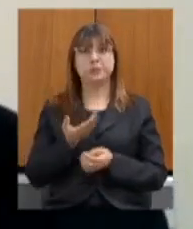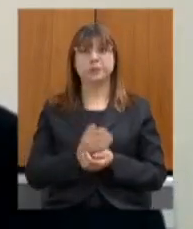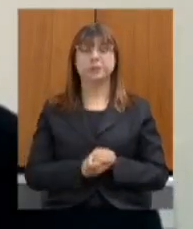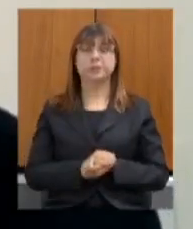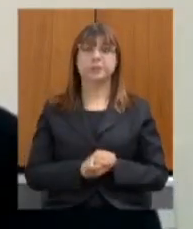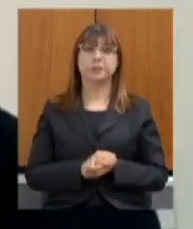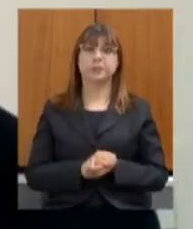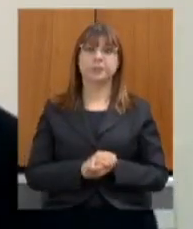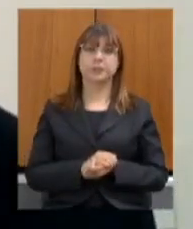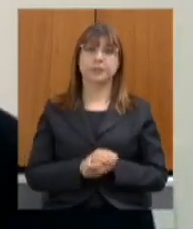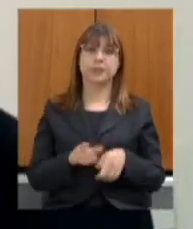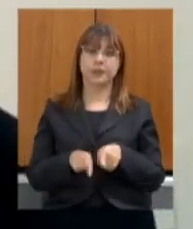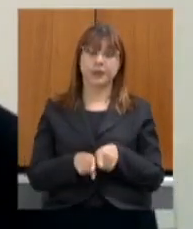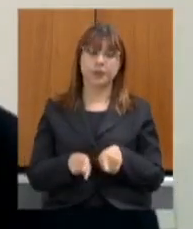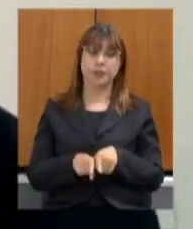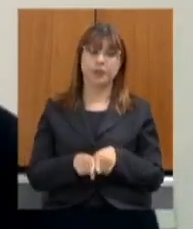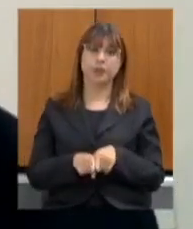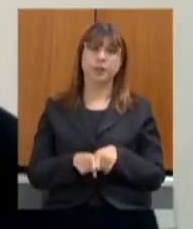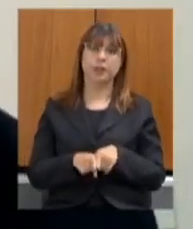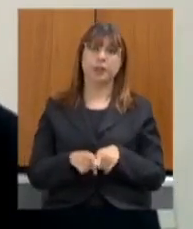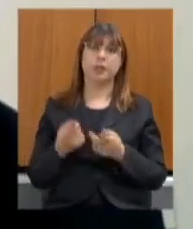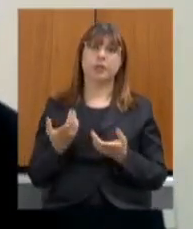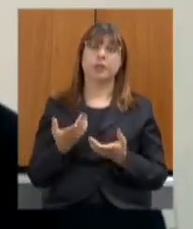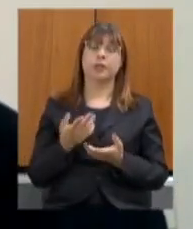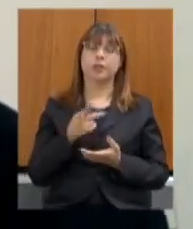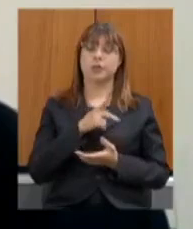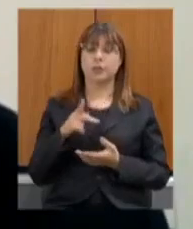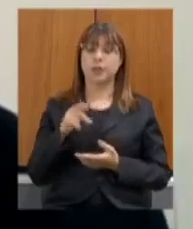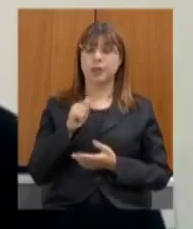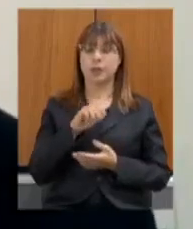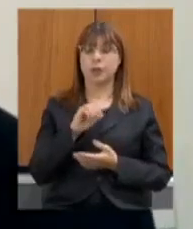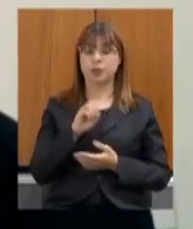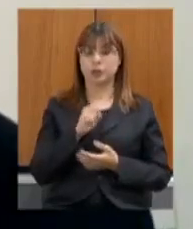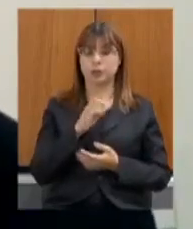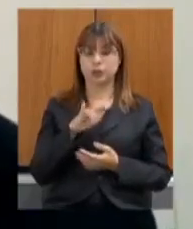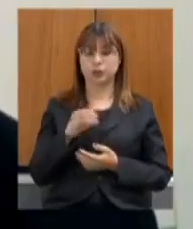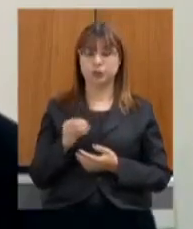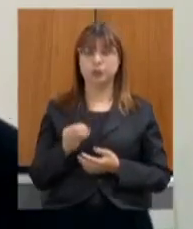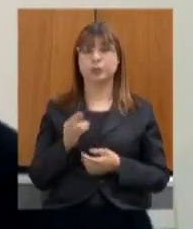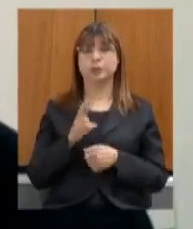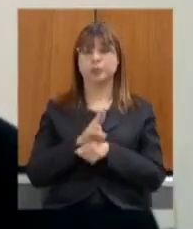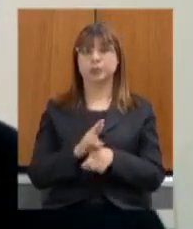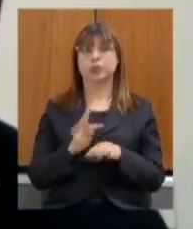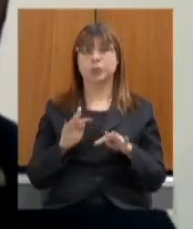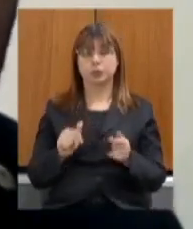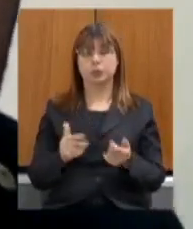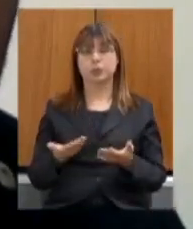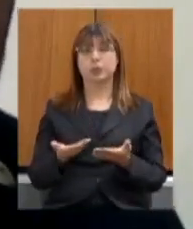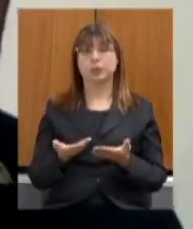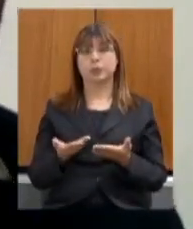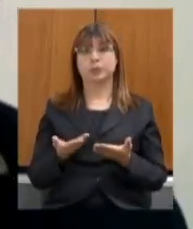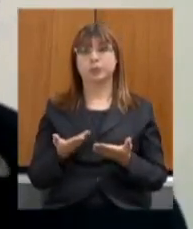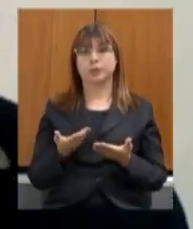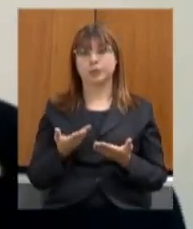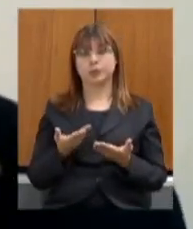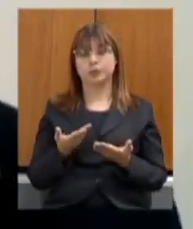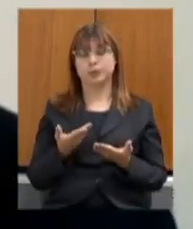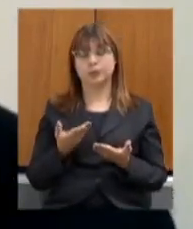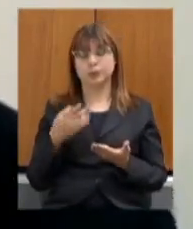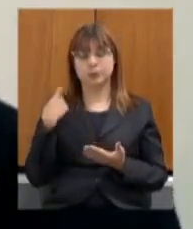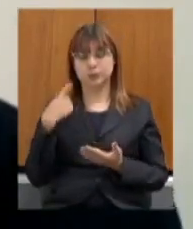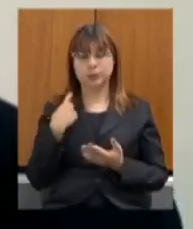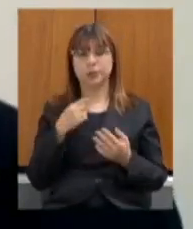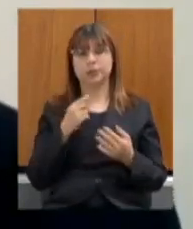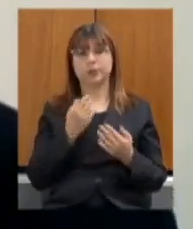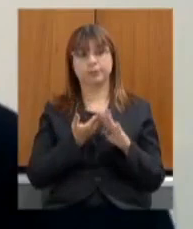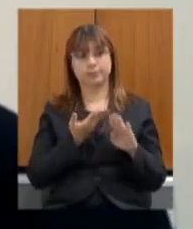diagnosticados da Covid, na pessoa do nosso presidente Agostinho, cumprimentar todos os demais que estão em casa, que estão apastados das atividades em recuperação, que